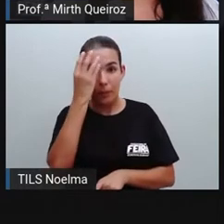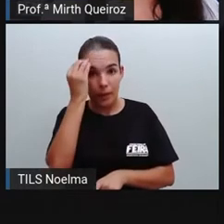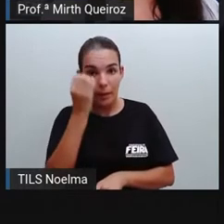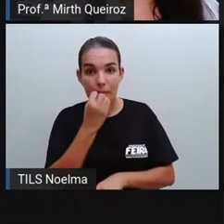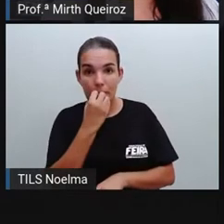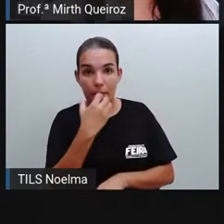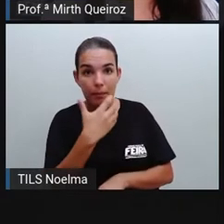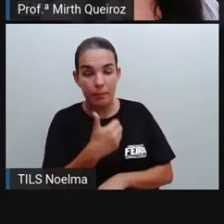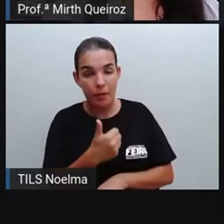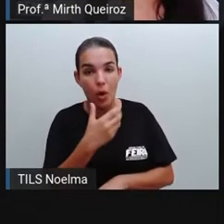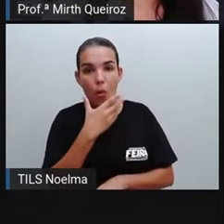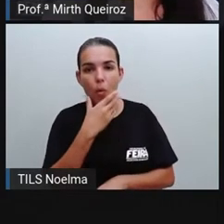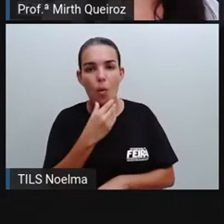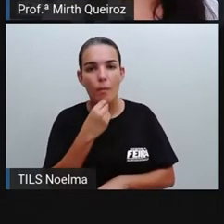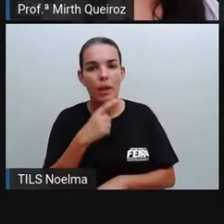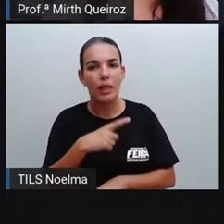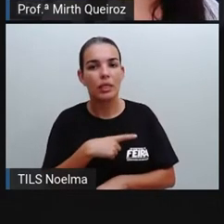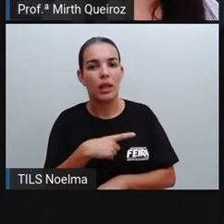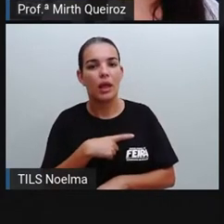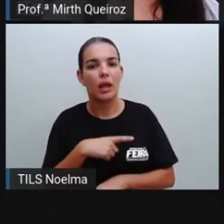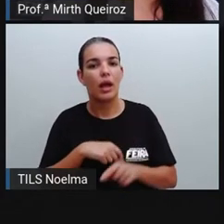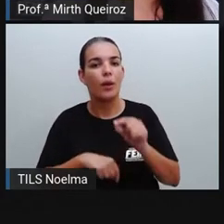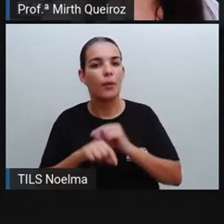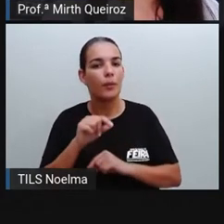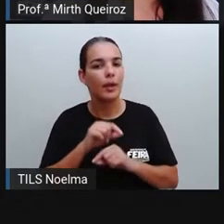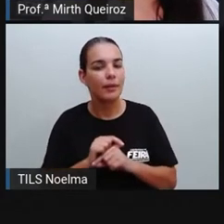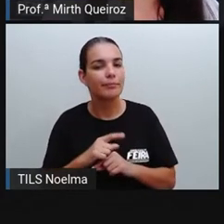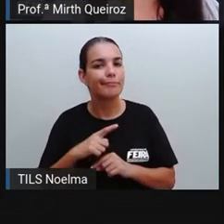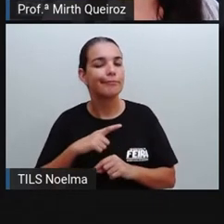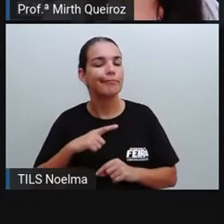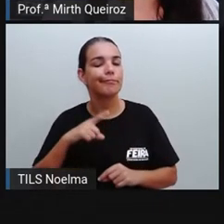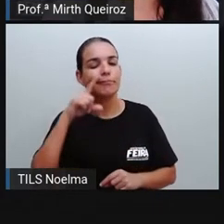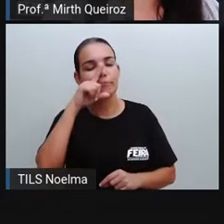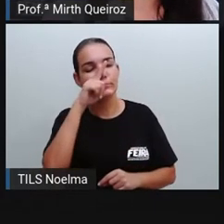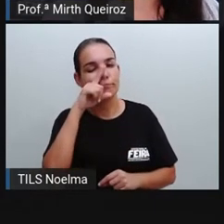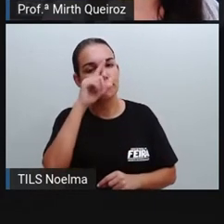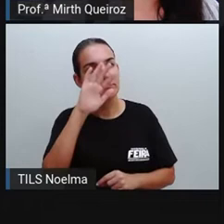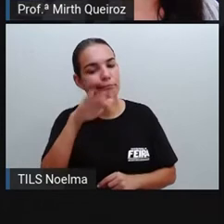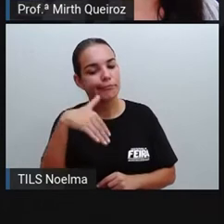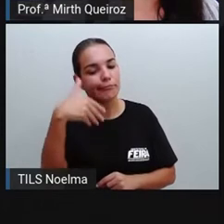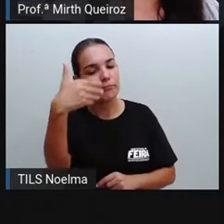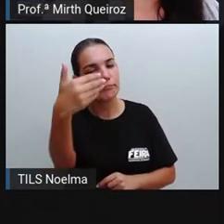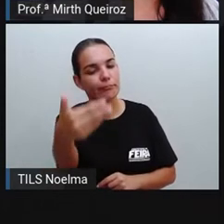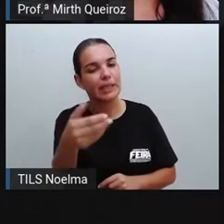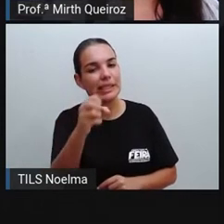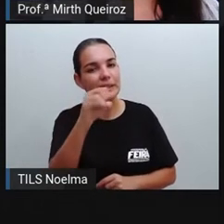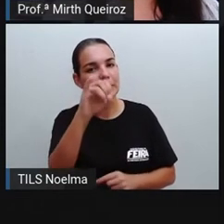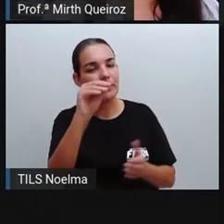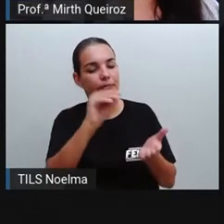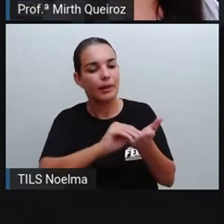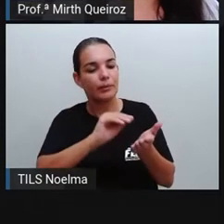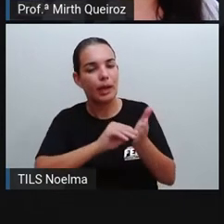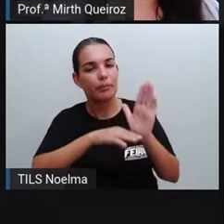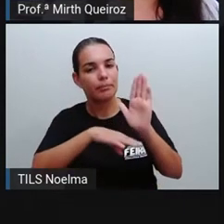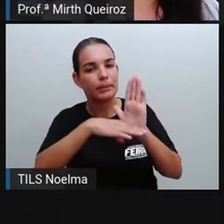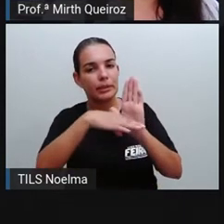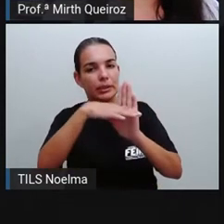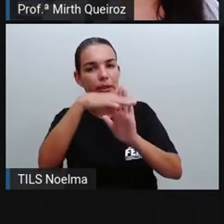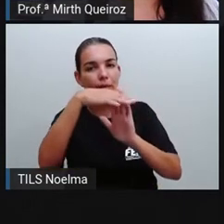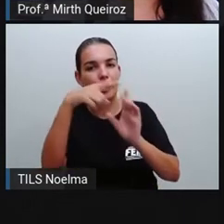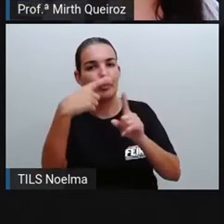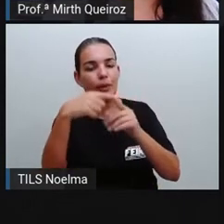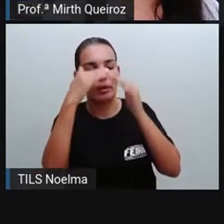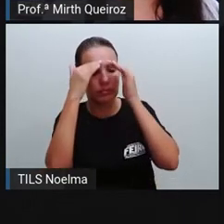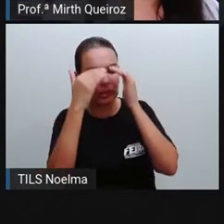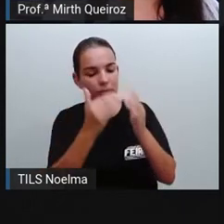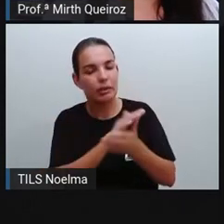paisagem, que vai haver o quê? Consequências graves decorrentes da falta de planejamento e do total desrespeito